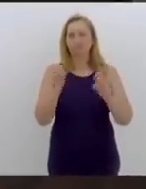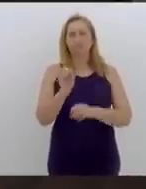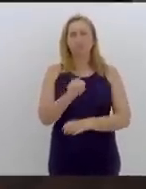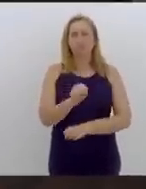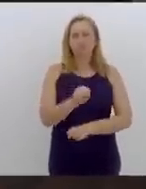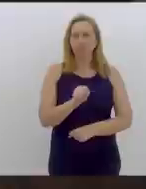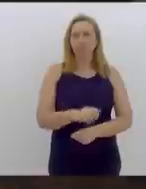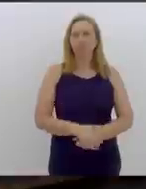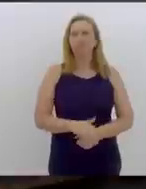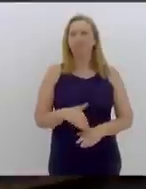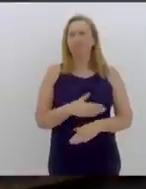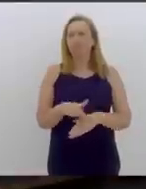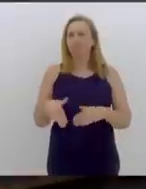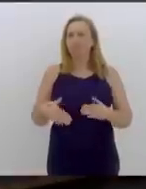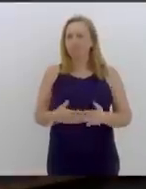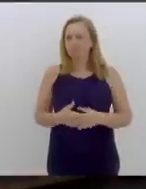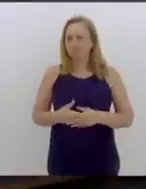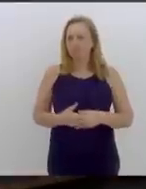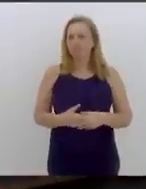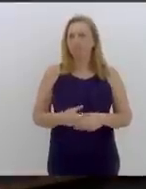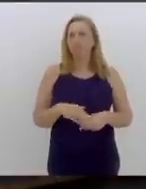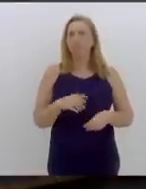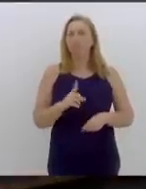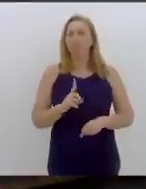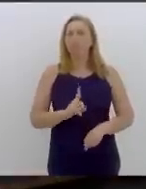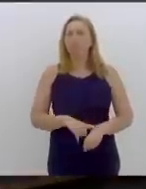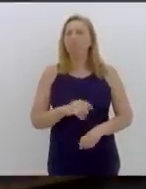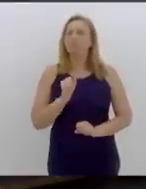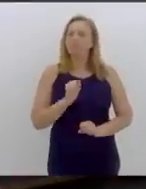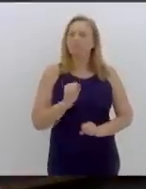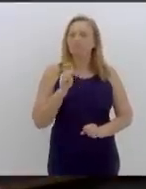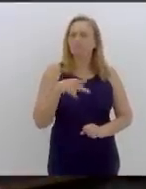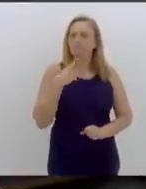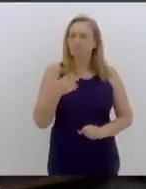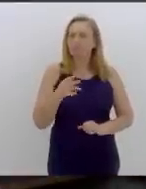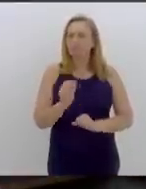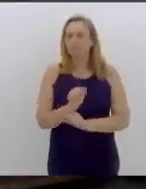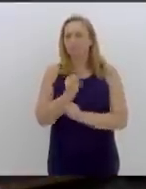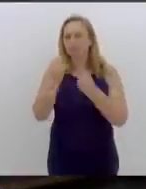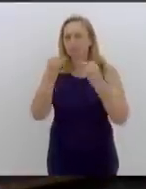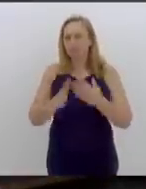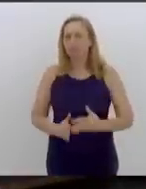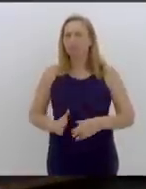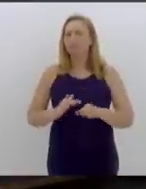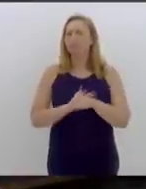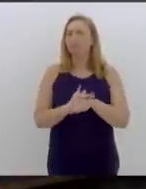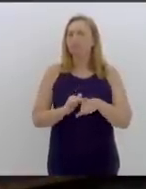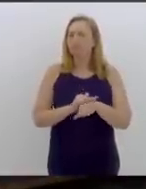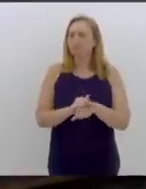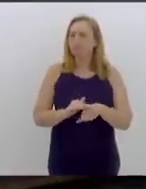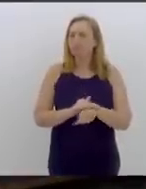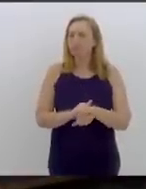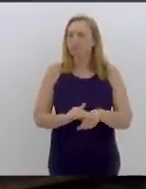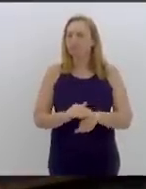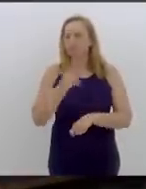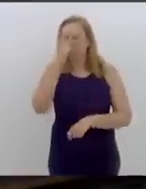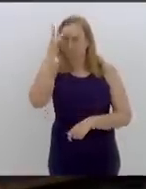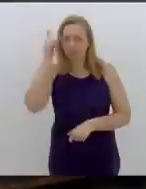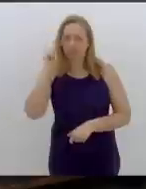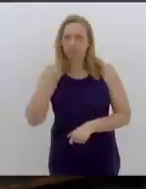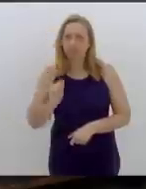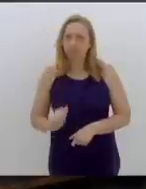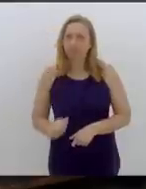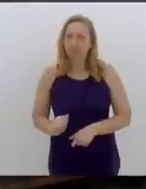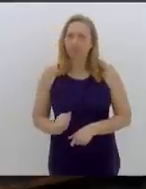isso todo momento que eu posso falar eu deixo bem claro até mesmo na nossa conversa queres pensionistas